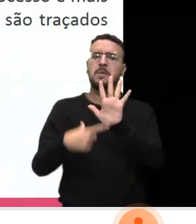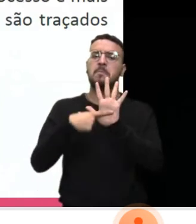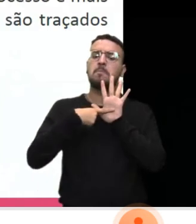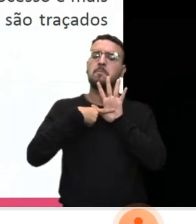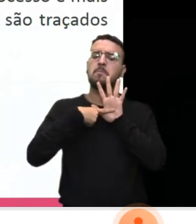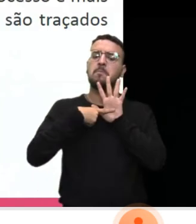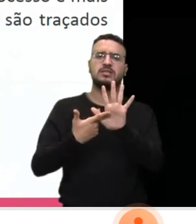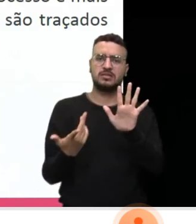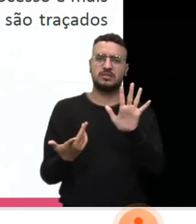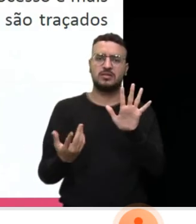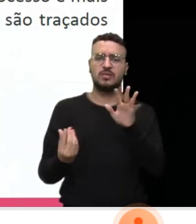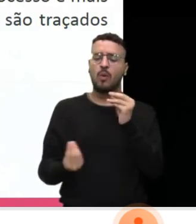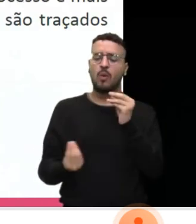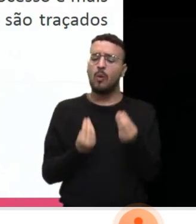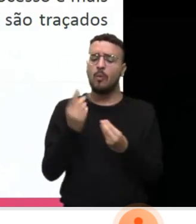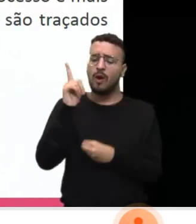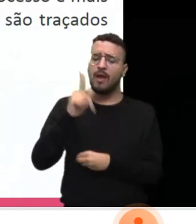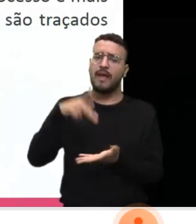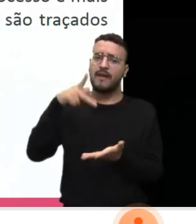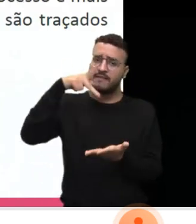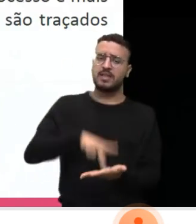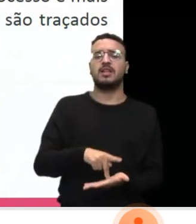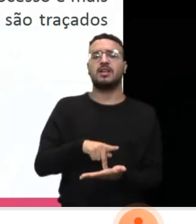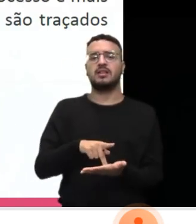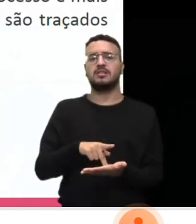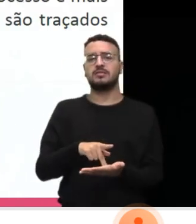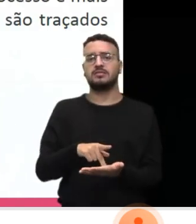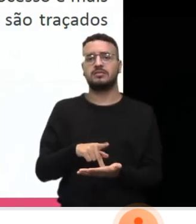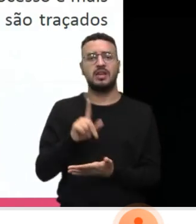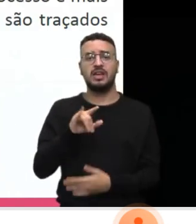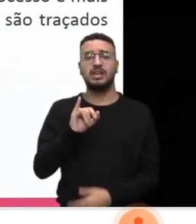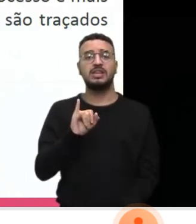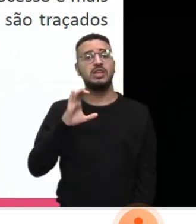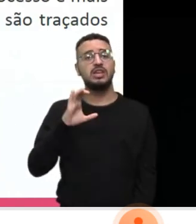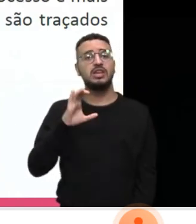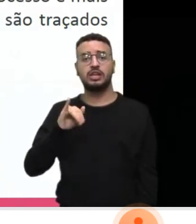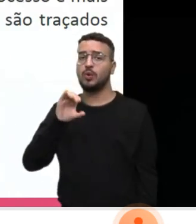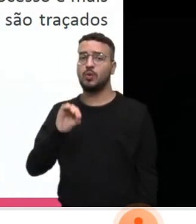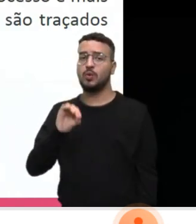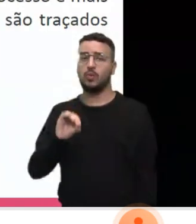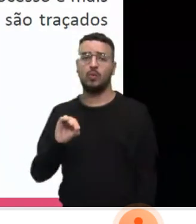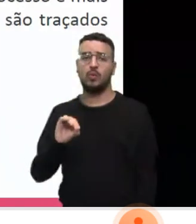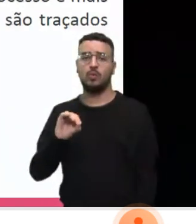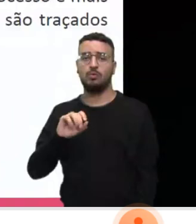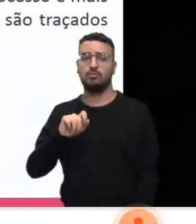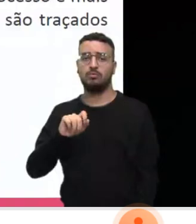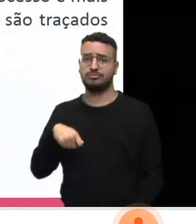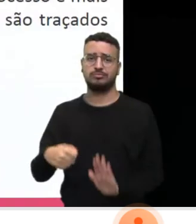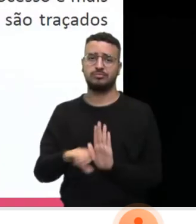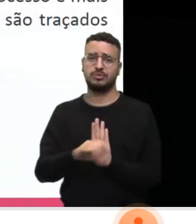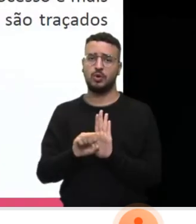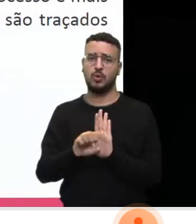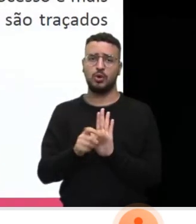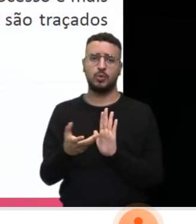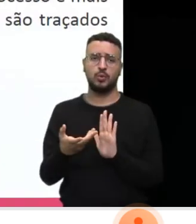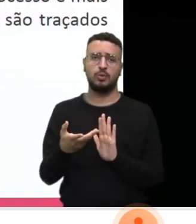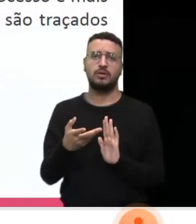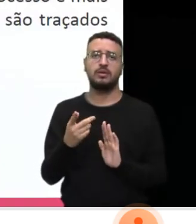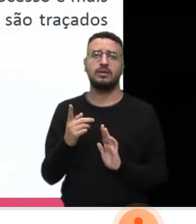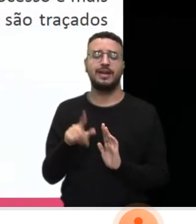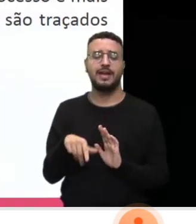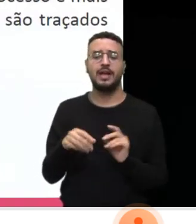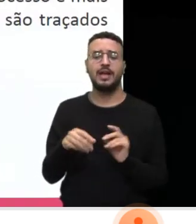características de modo icônico, porque o formato ou a textura de como eles são traçados, seja